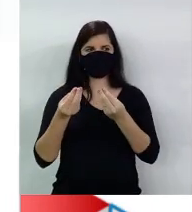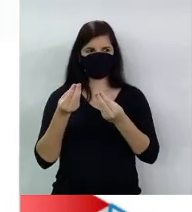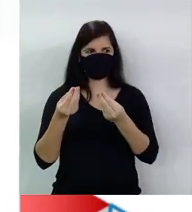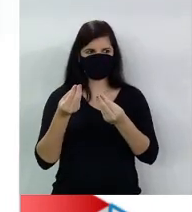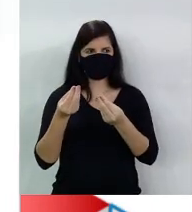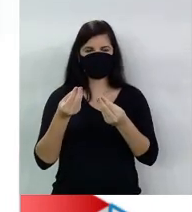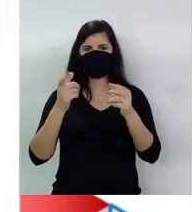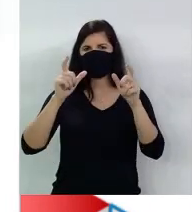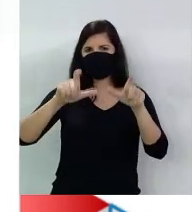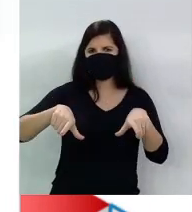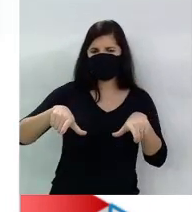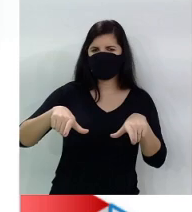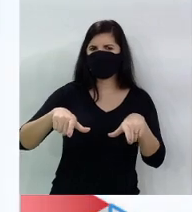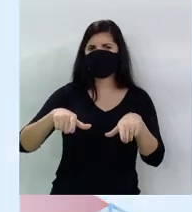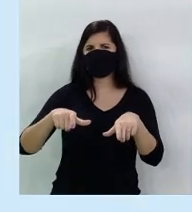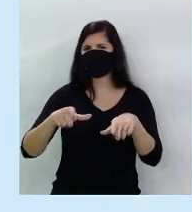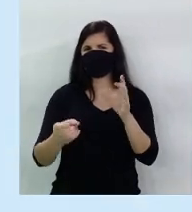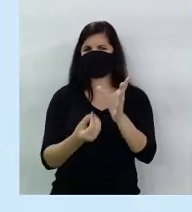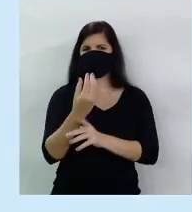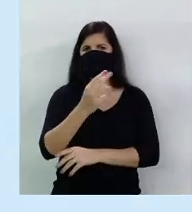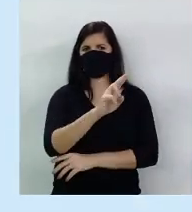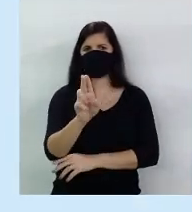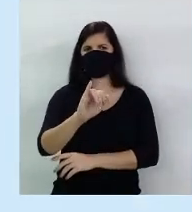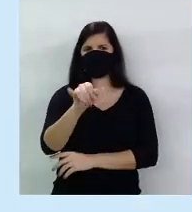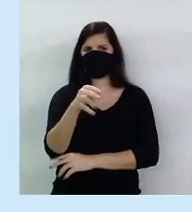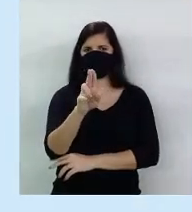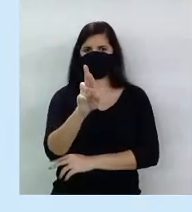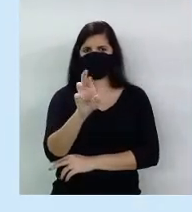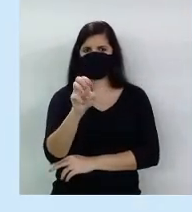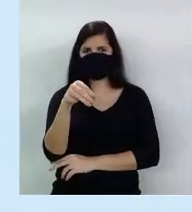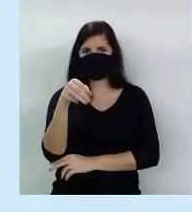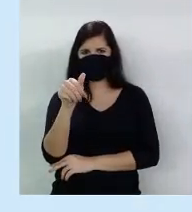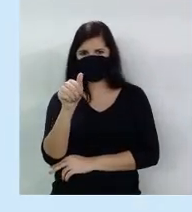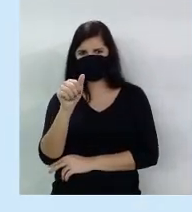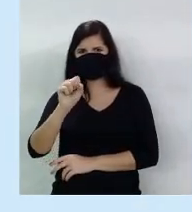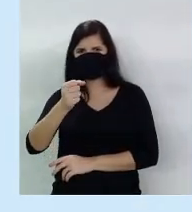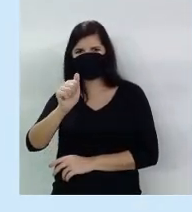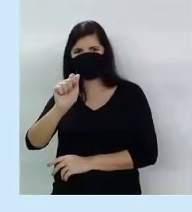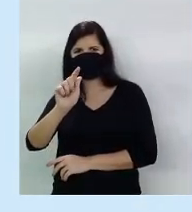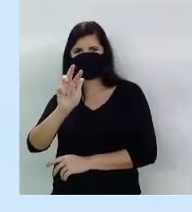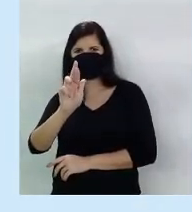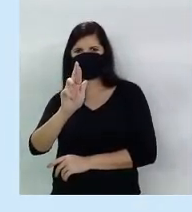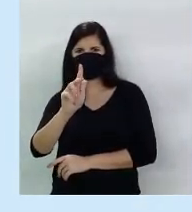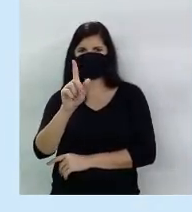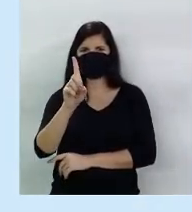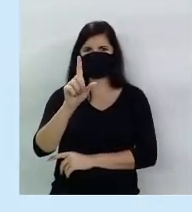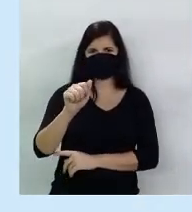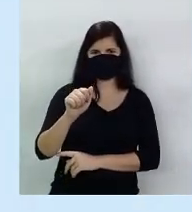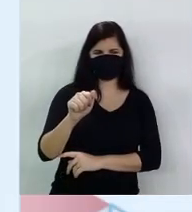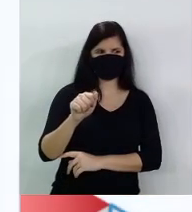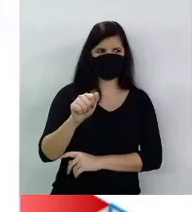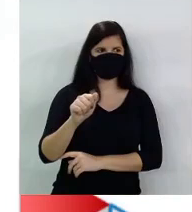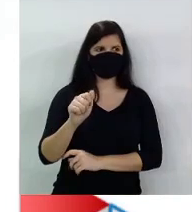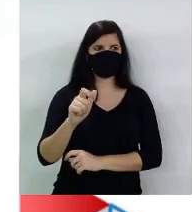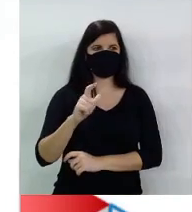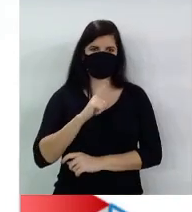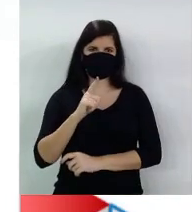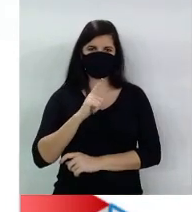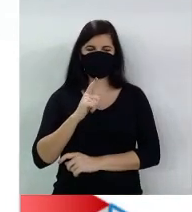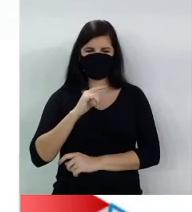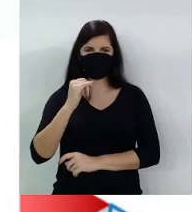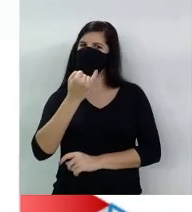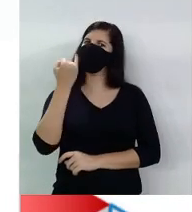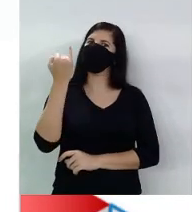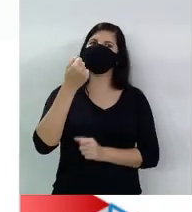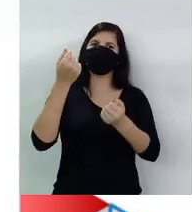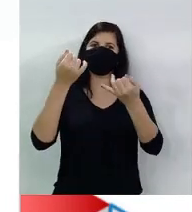instigar de onde será que vem o nome Jurema sagrada. Vamos conhecer. E aqui na tela ainda trago esse ponto